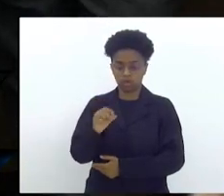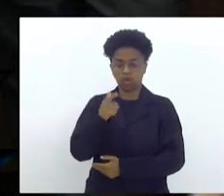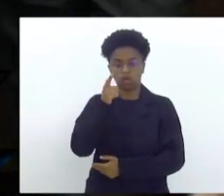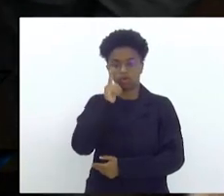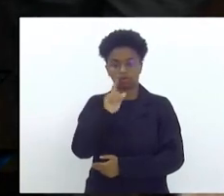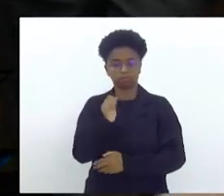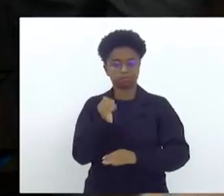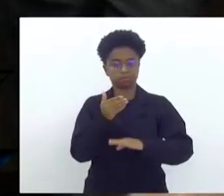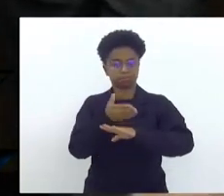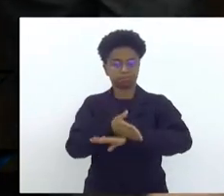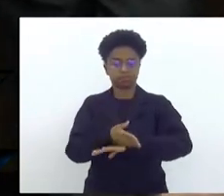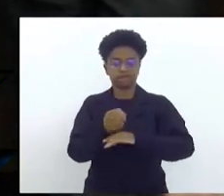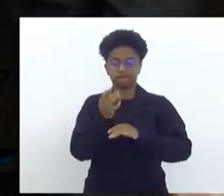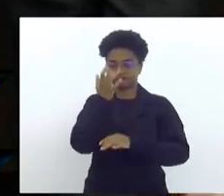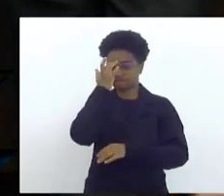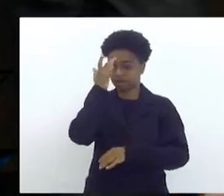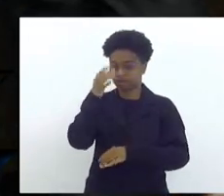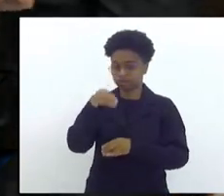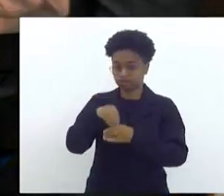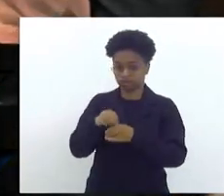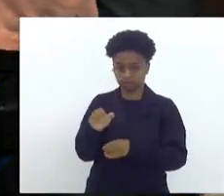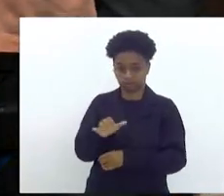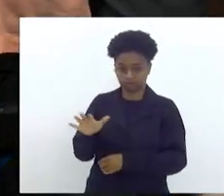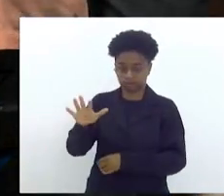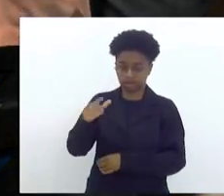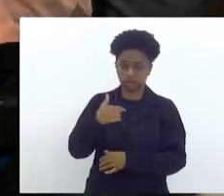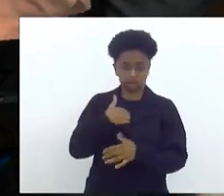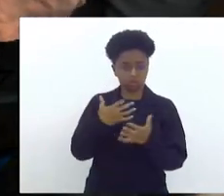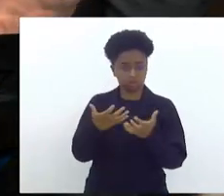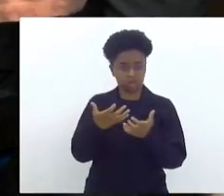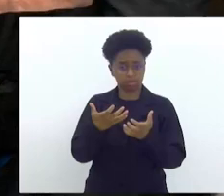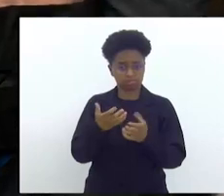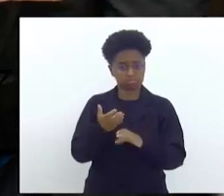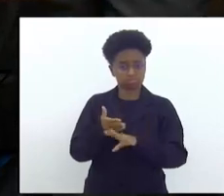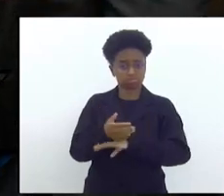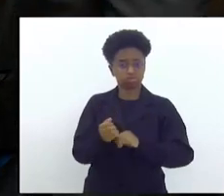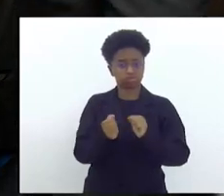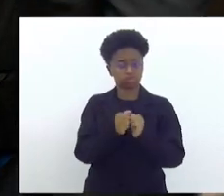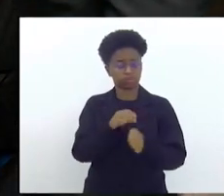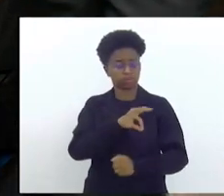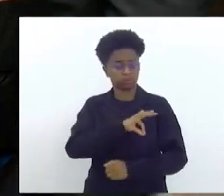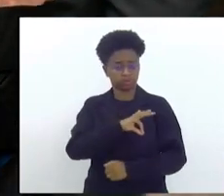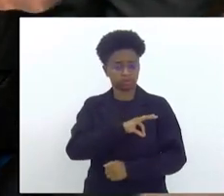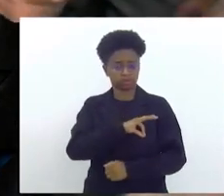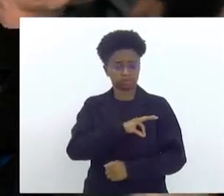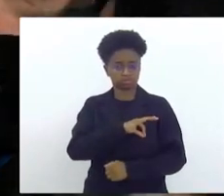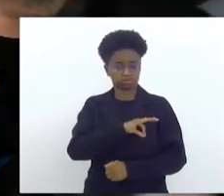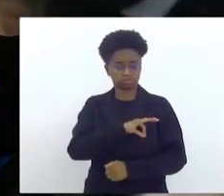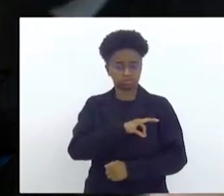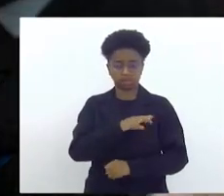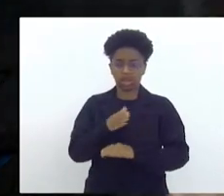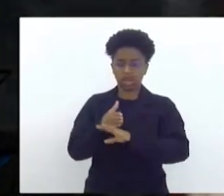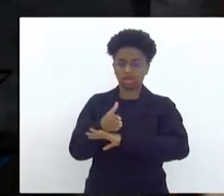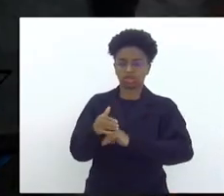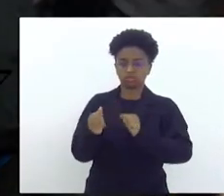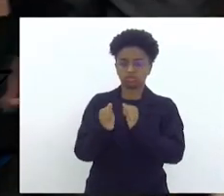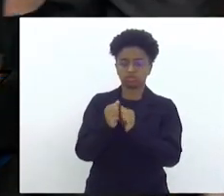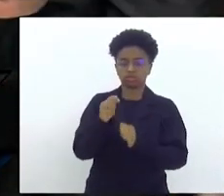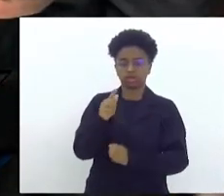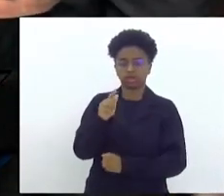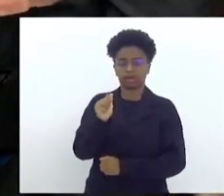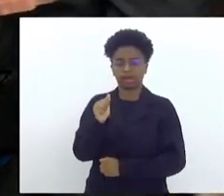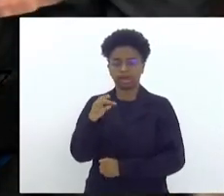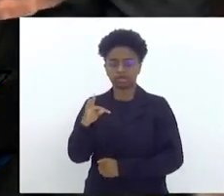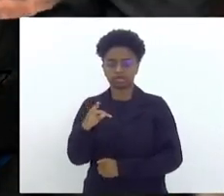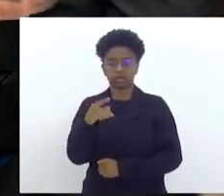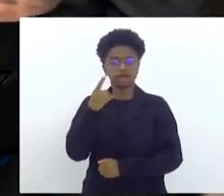facilmente numa comunidade eu gostaria que ele entrasse com os policiais botasse ele ali no Meio do patão do Gatti para que Ele